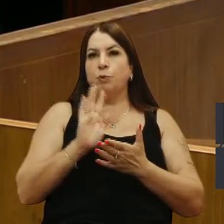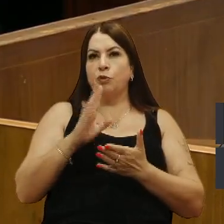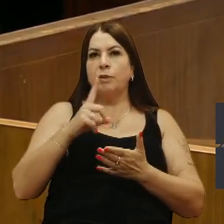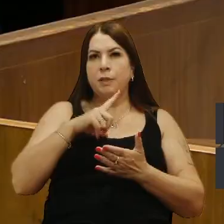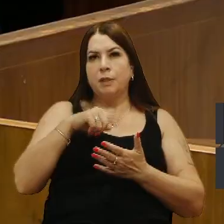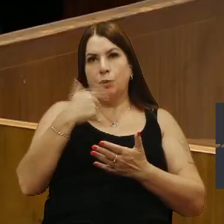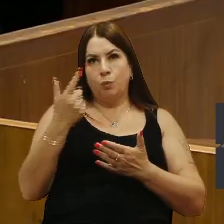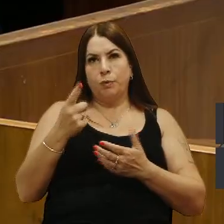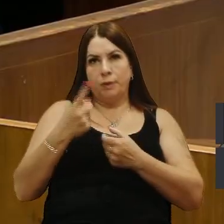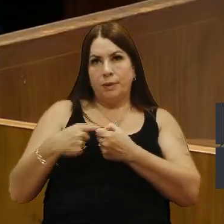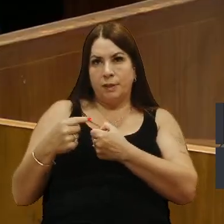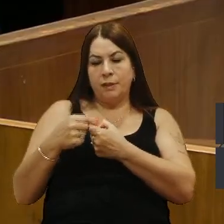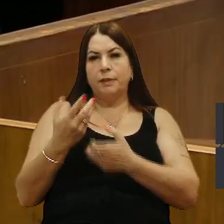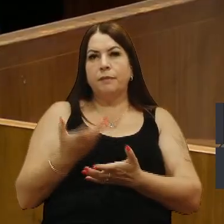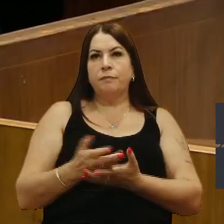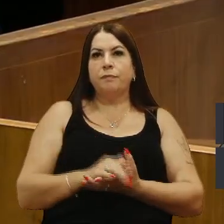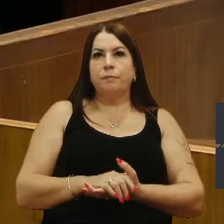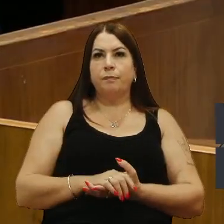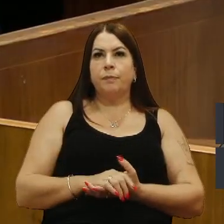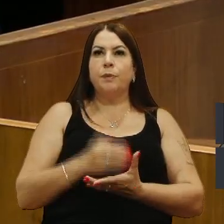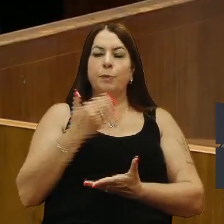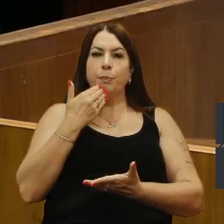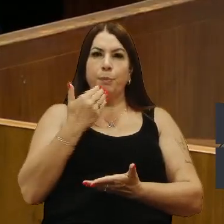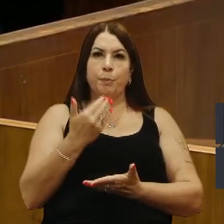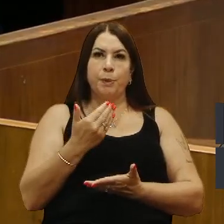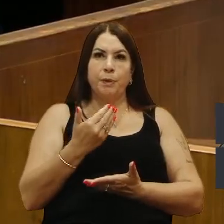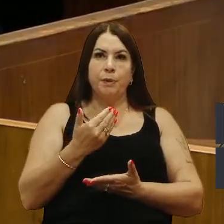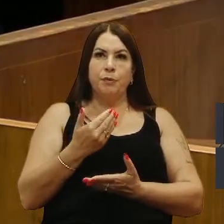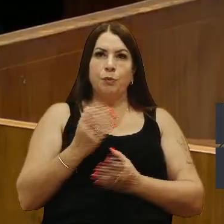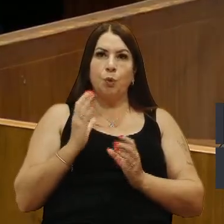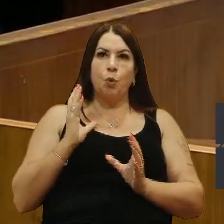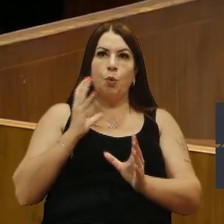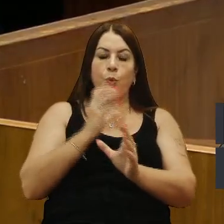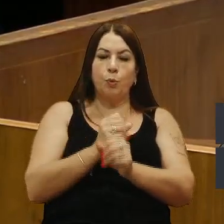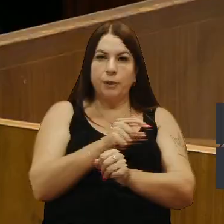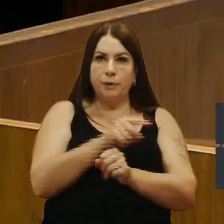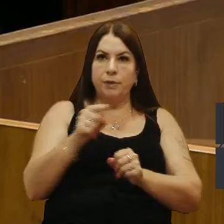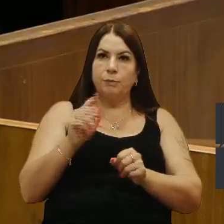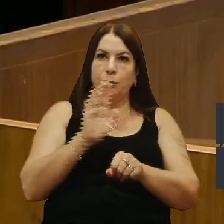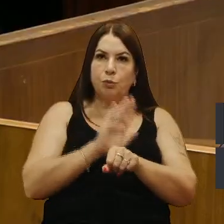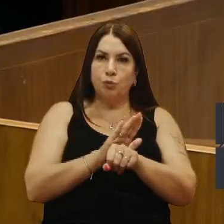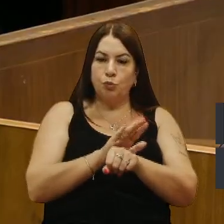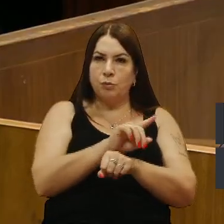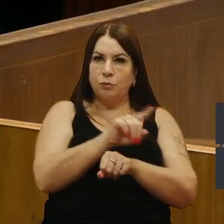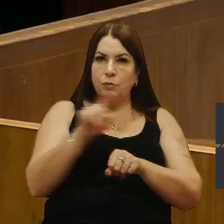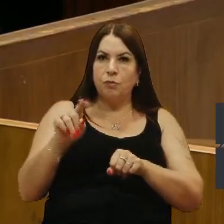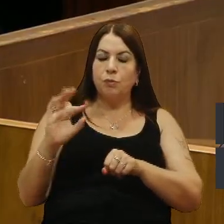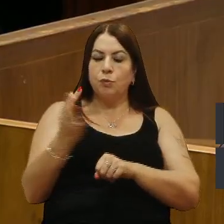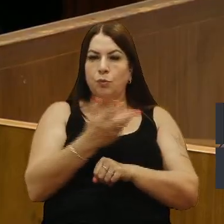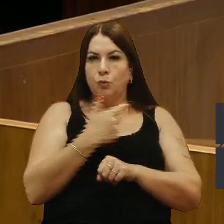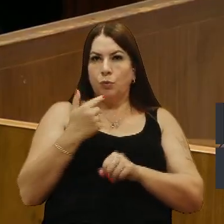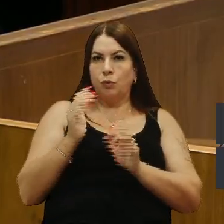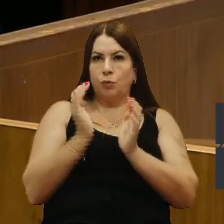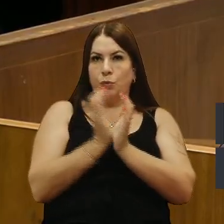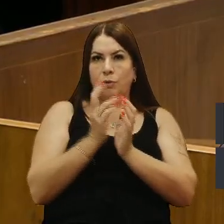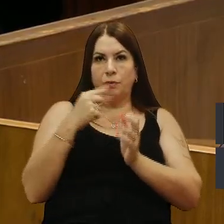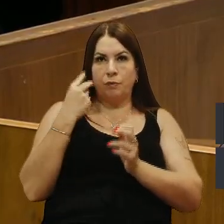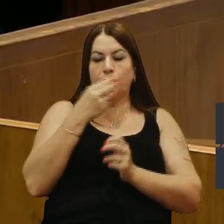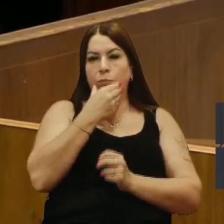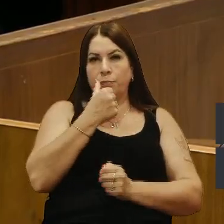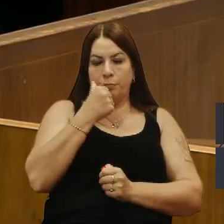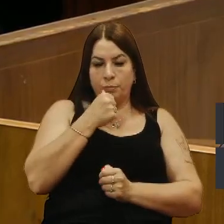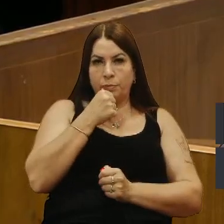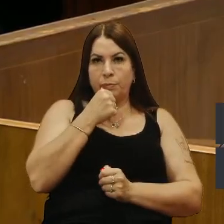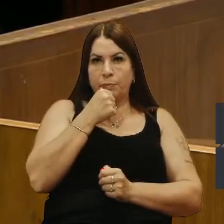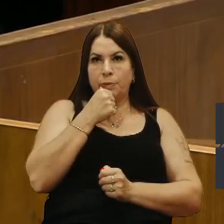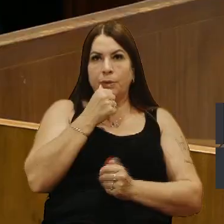em várias cidades. Então, eu peço, já estou concluindo, a colaboração de todos os colegas, vereadores e